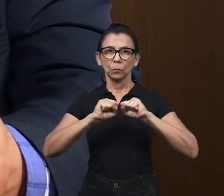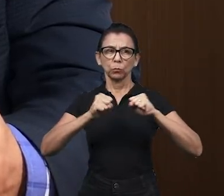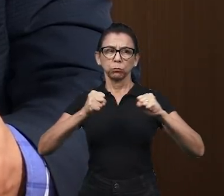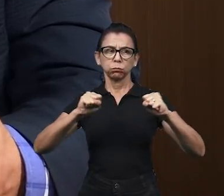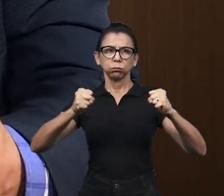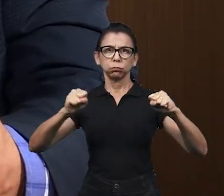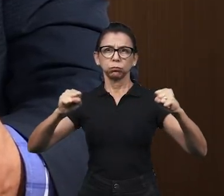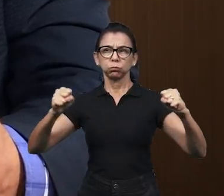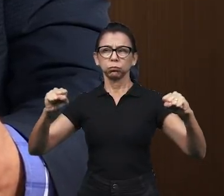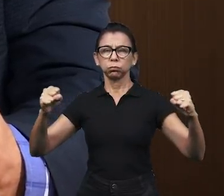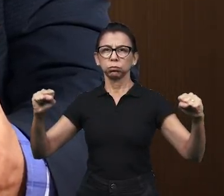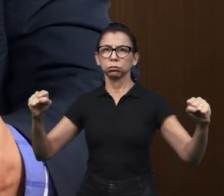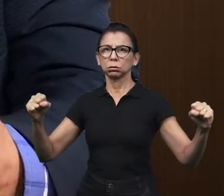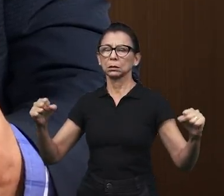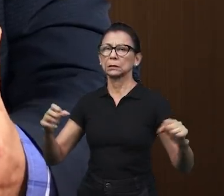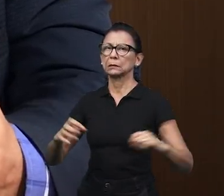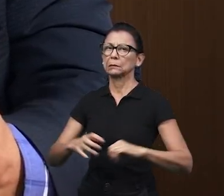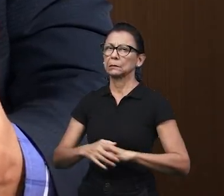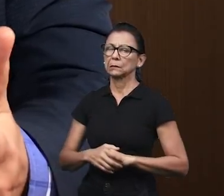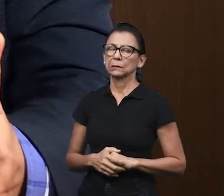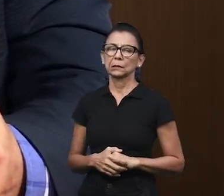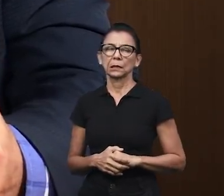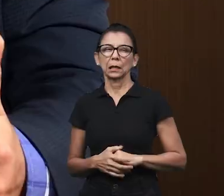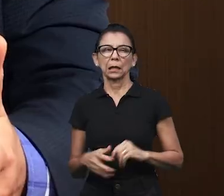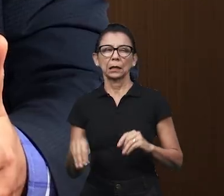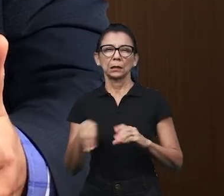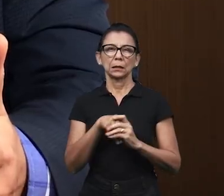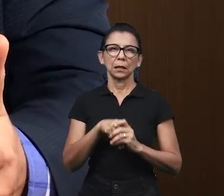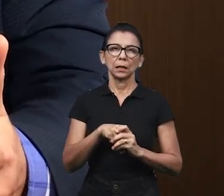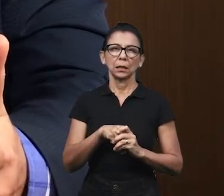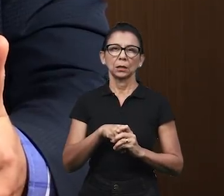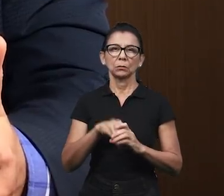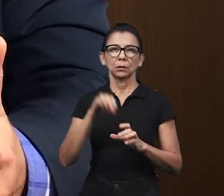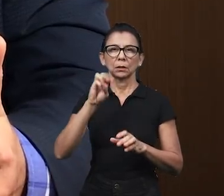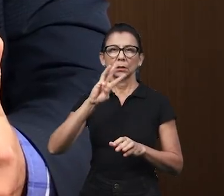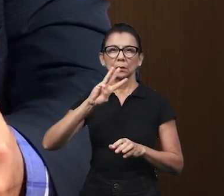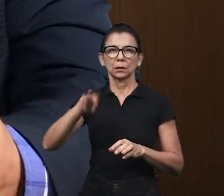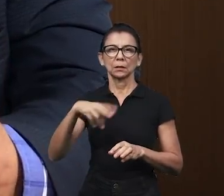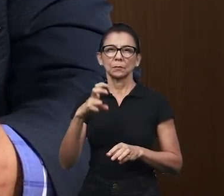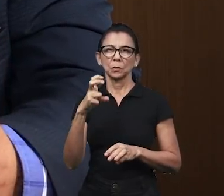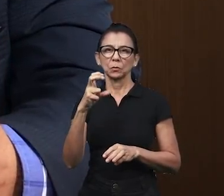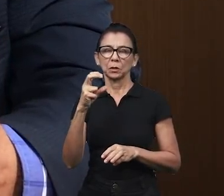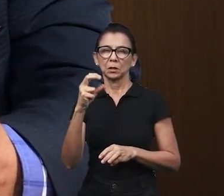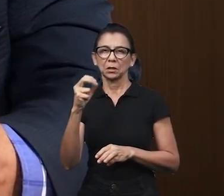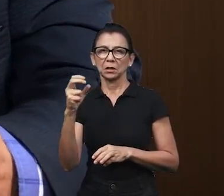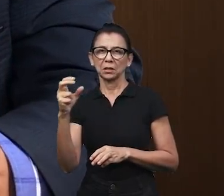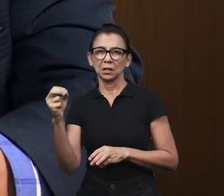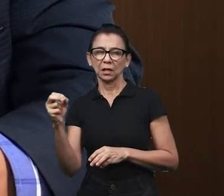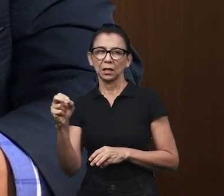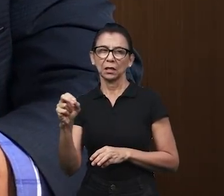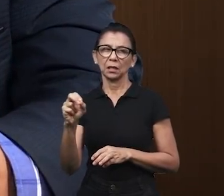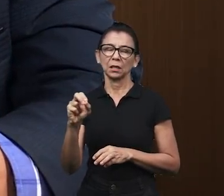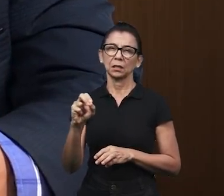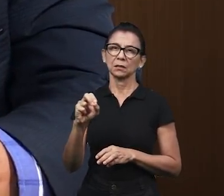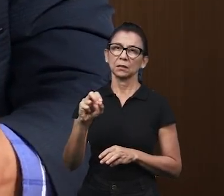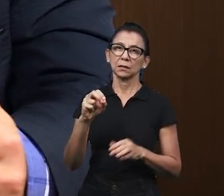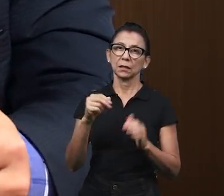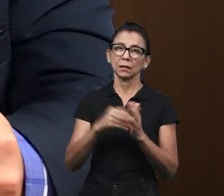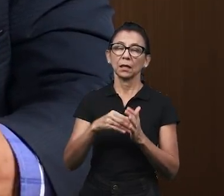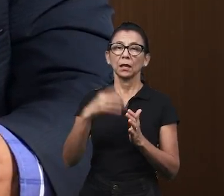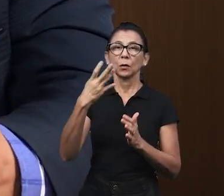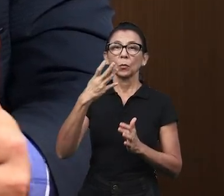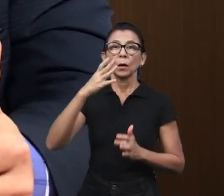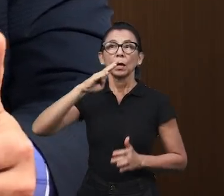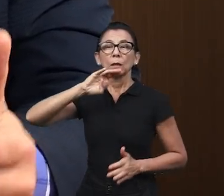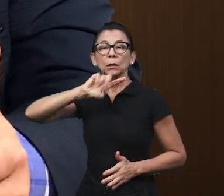e que comporta aí em torno de 3.500 a 4.000 pessoas. O Manaim ele tem a